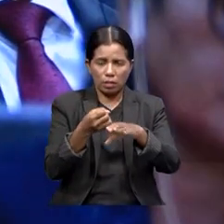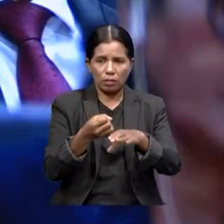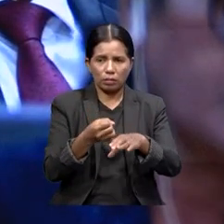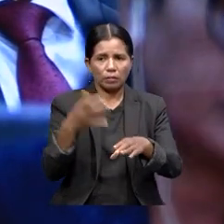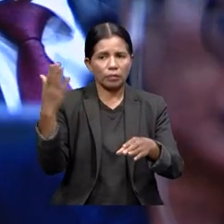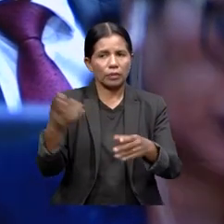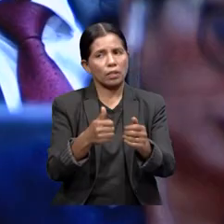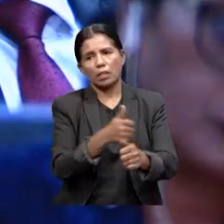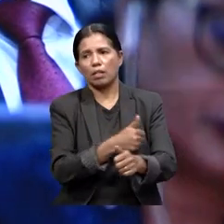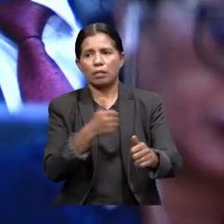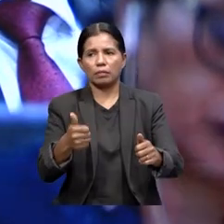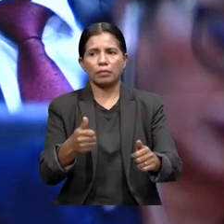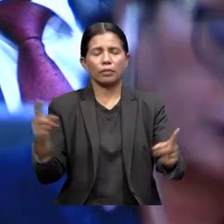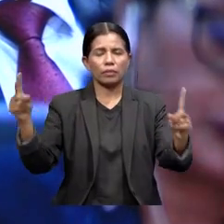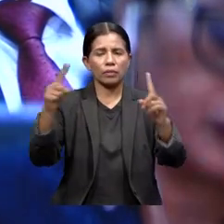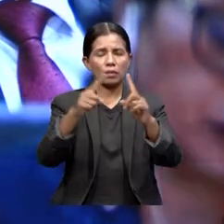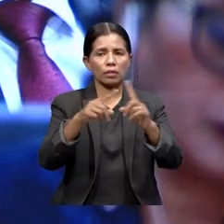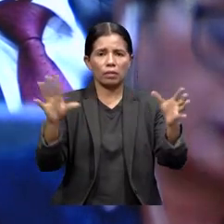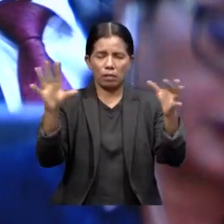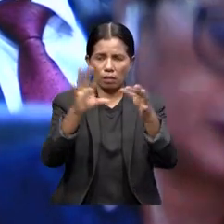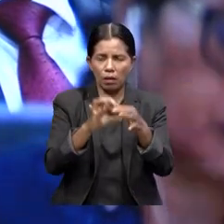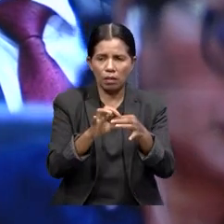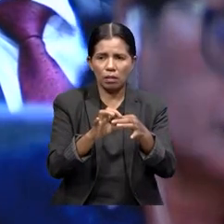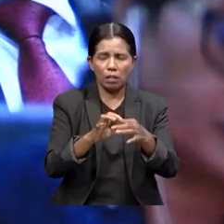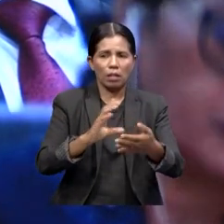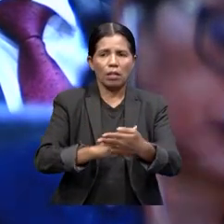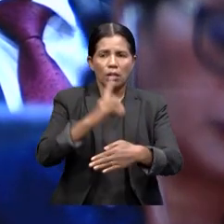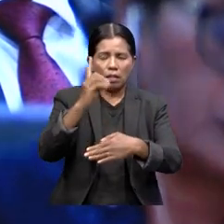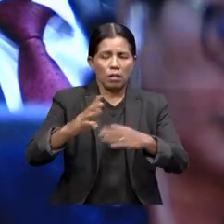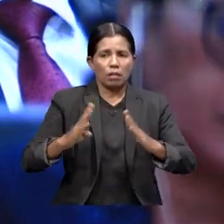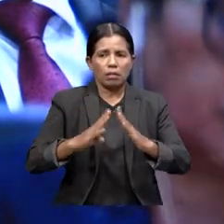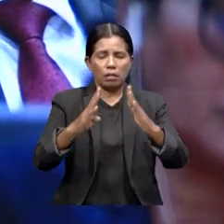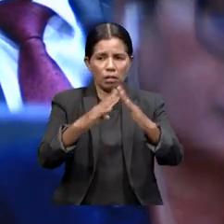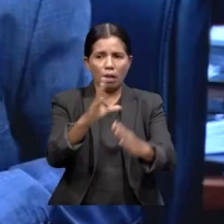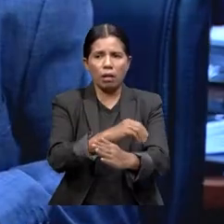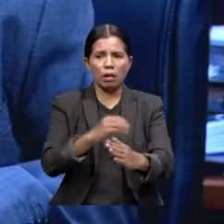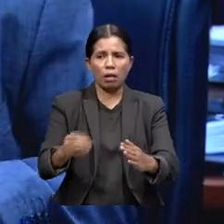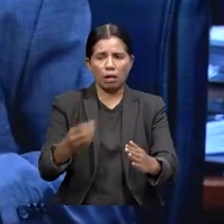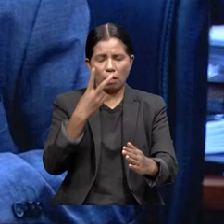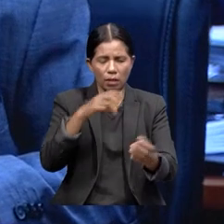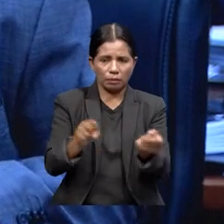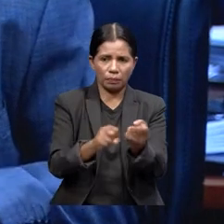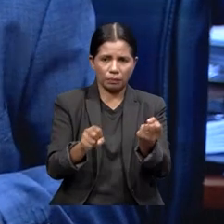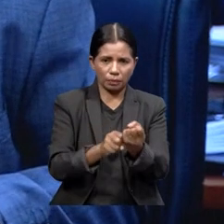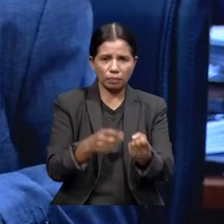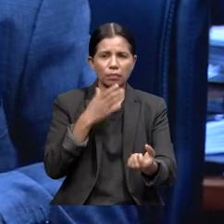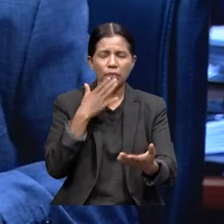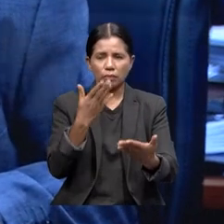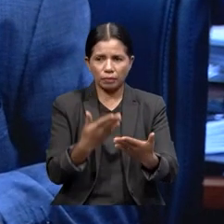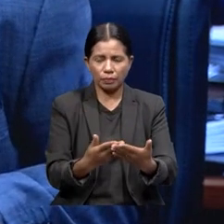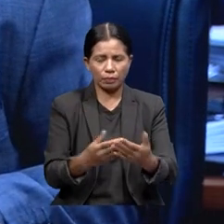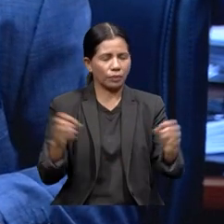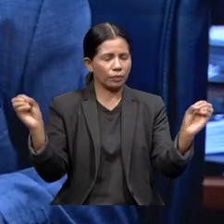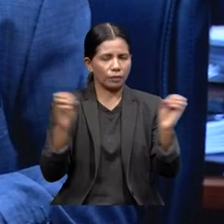a parte selo se torce a liga ao desenvolvimento capital humano atubele contribui para produtividade la